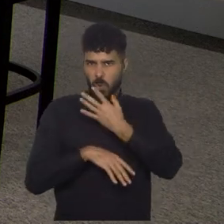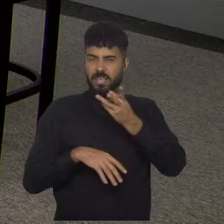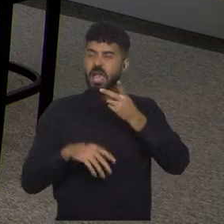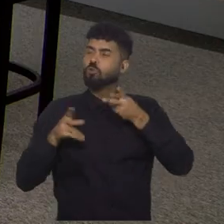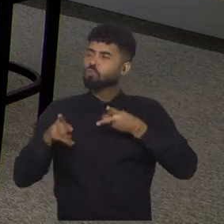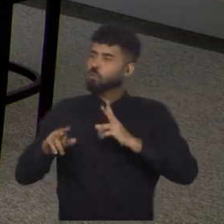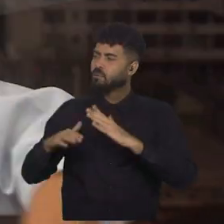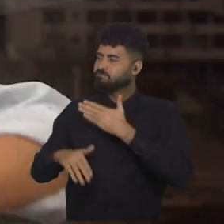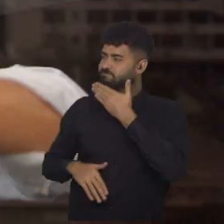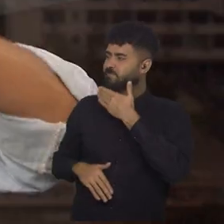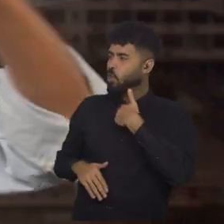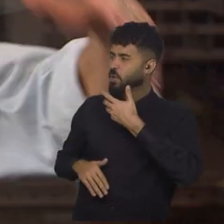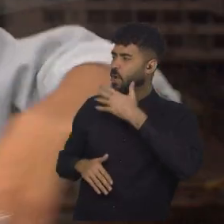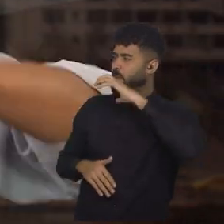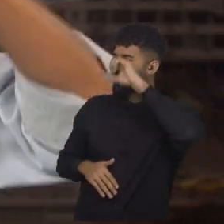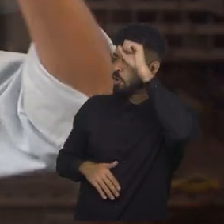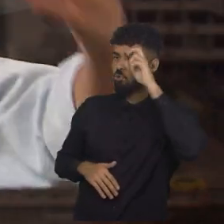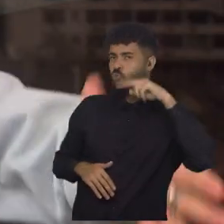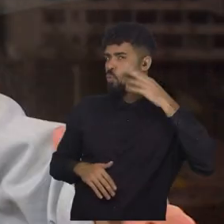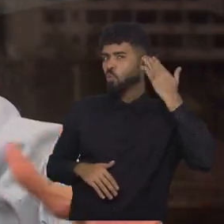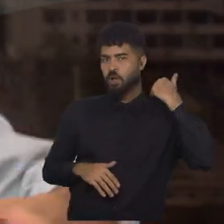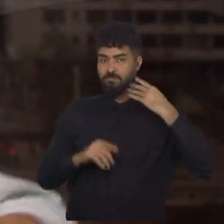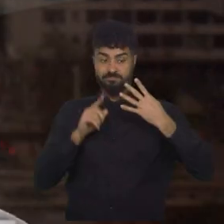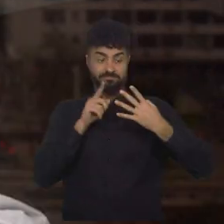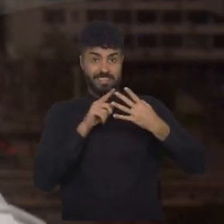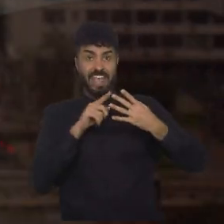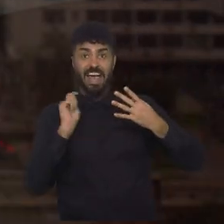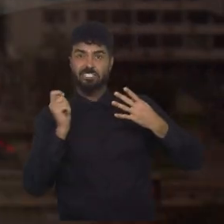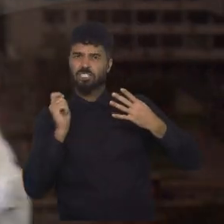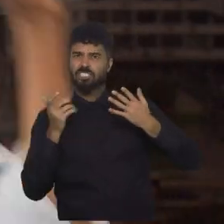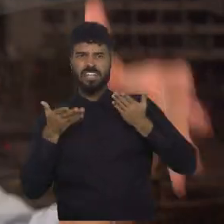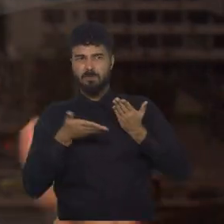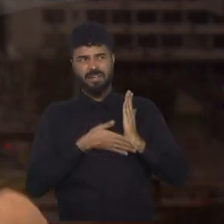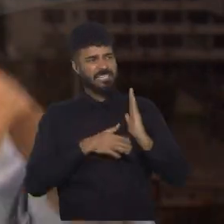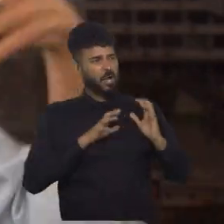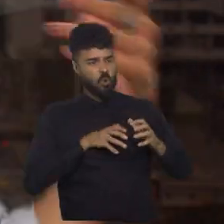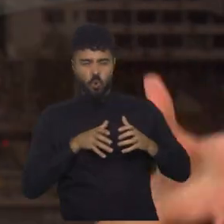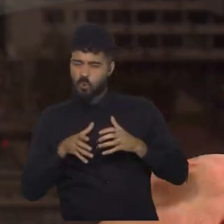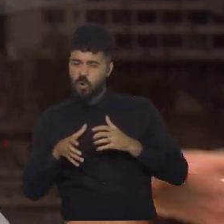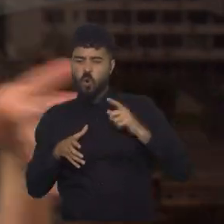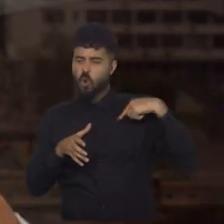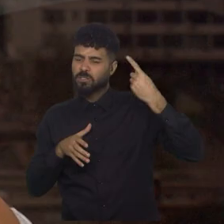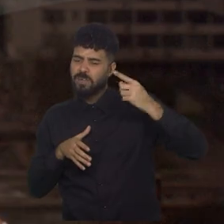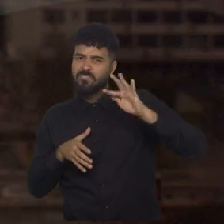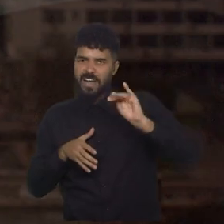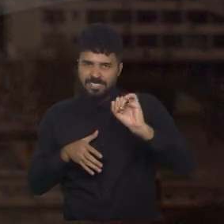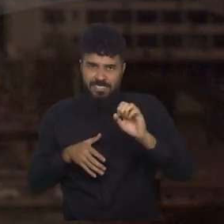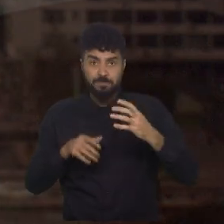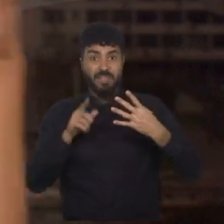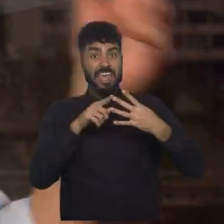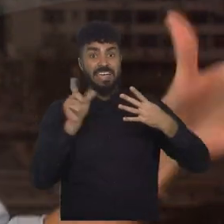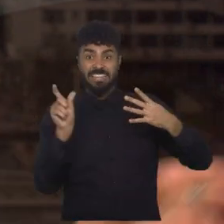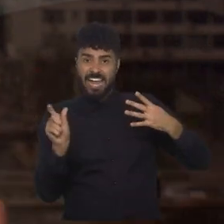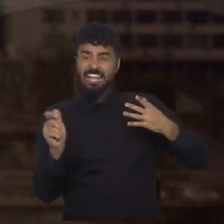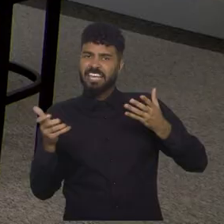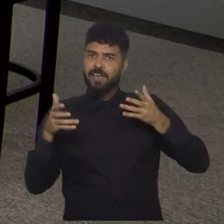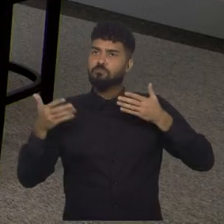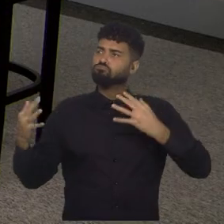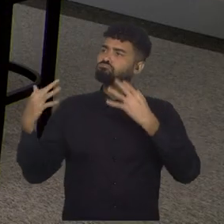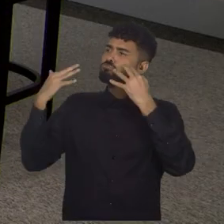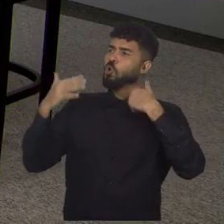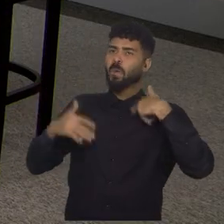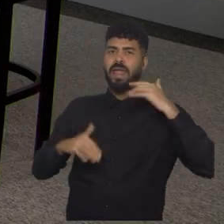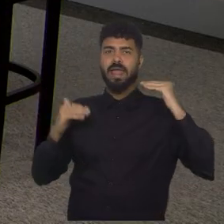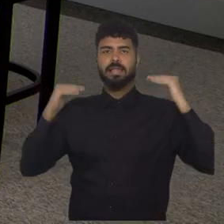conquistar um título. A Argentina quer ir além da fase de grupos. A Itália quer se fixar como elite. E a África do Sul também